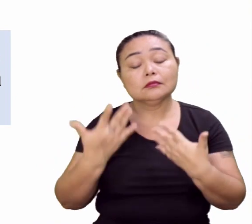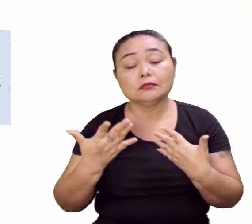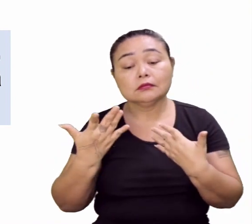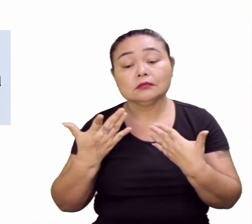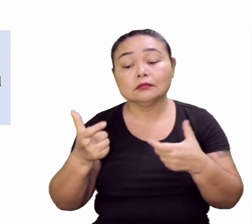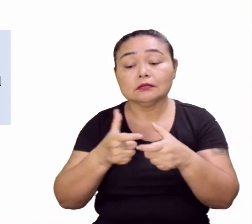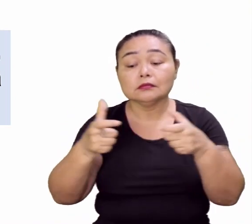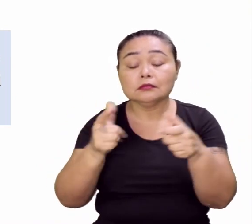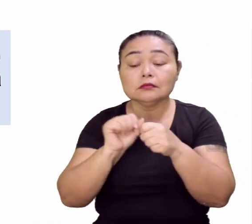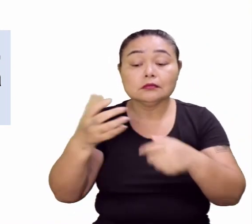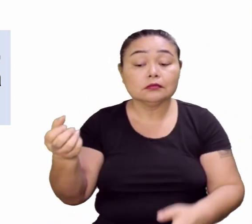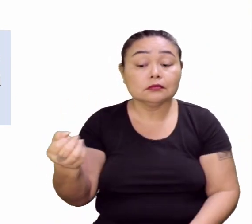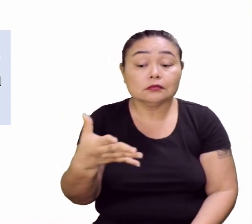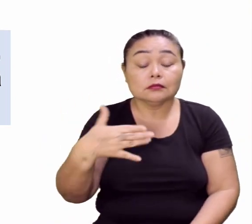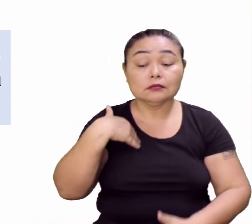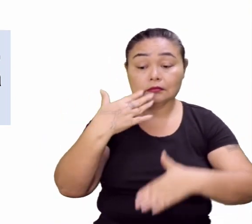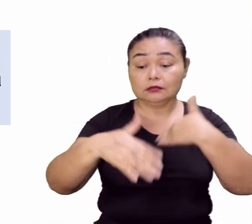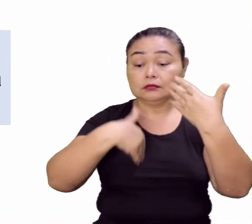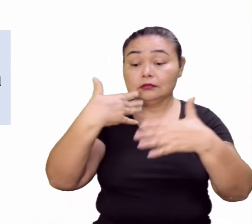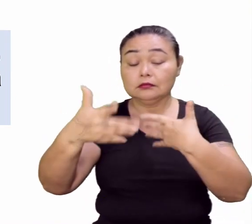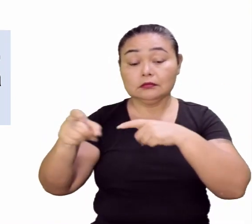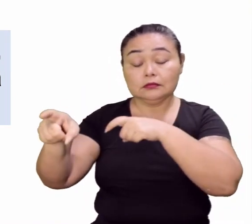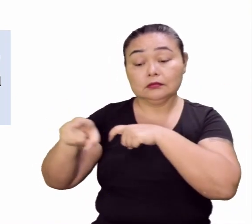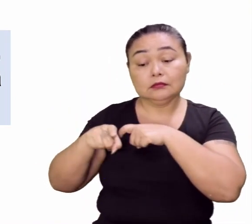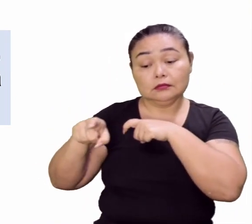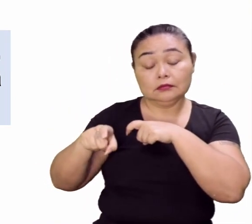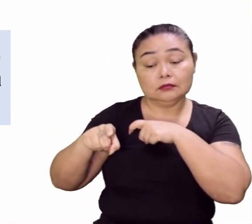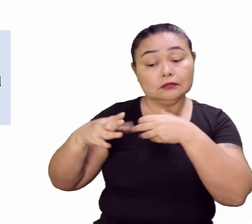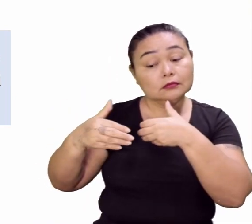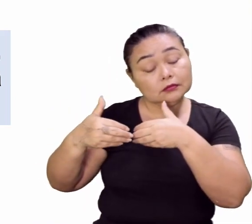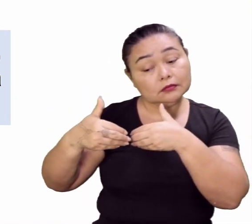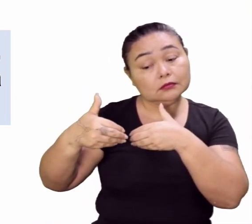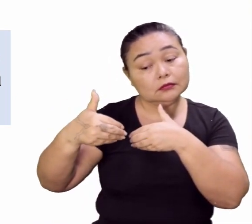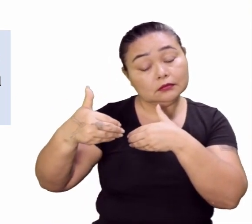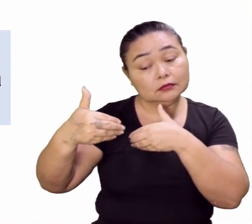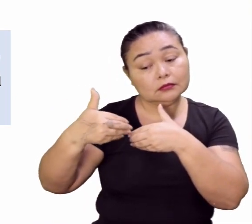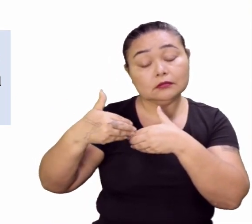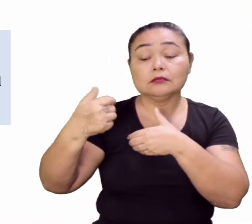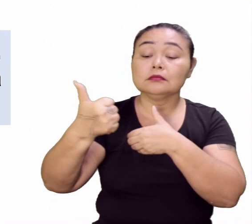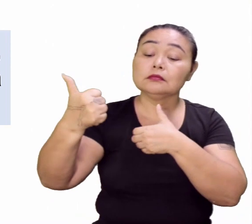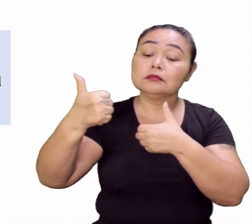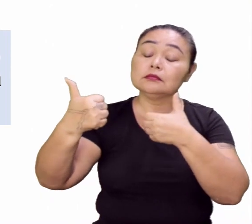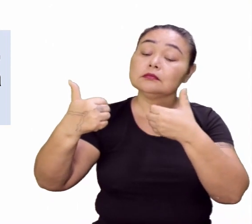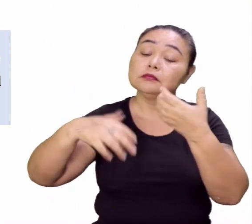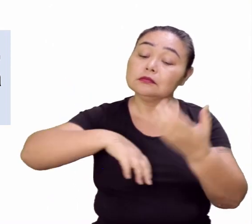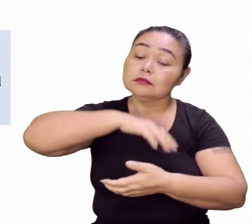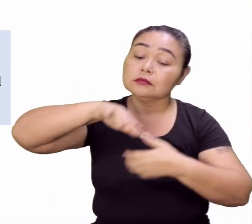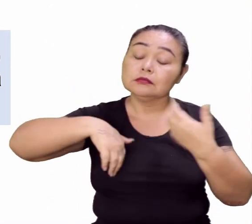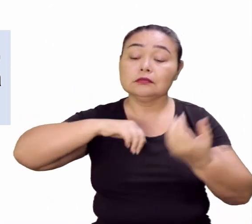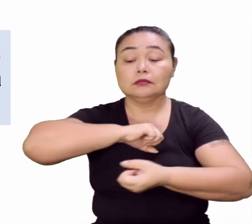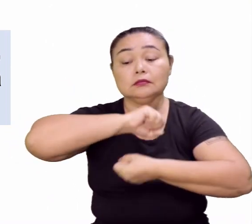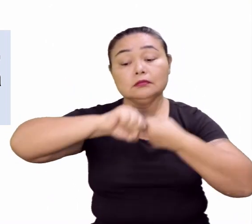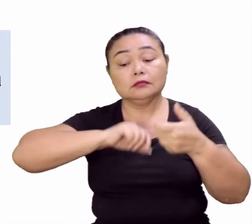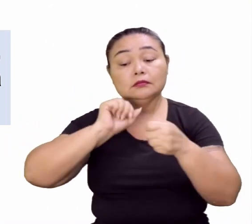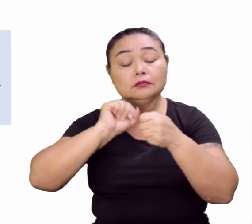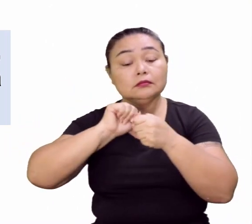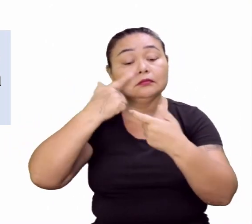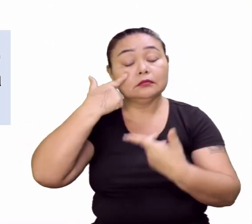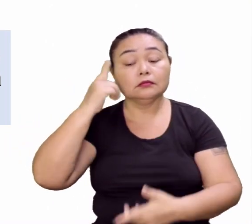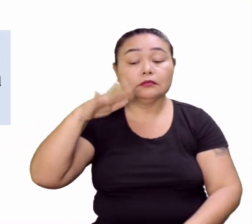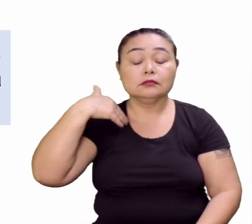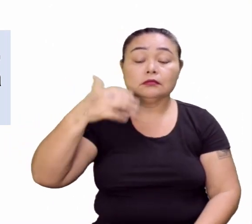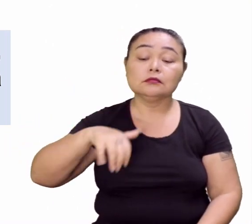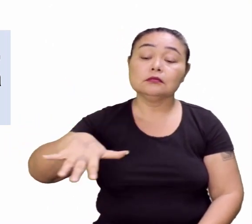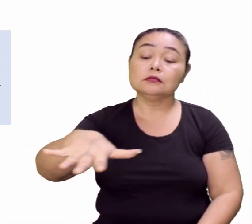essa grande inovação, esse grande avanço da agricultura a partir da primeira revolução industrial, com o desenvolvimento de máquinas